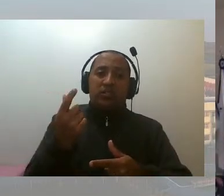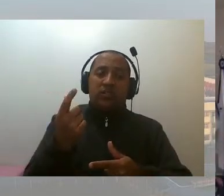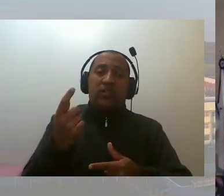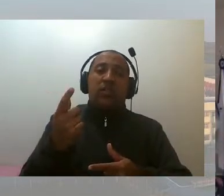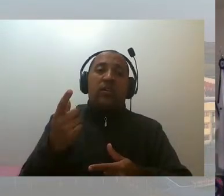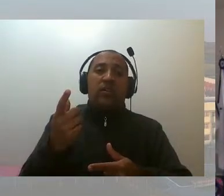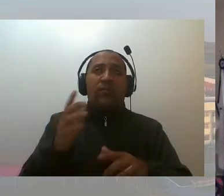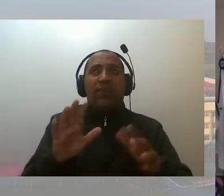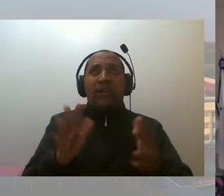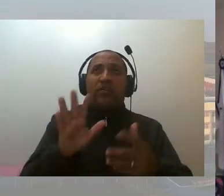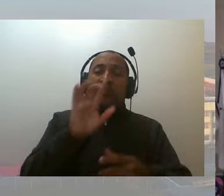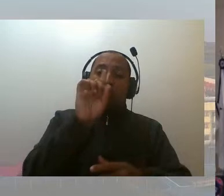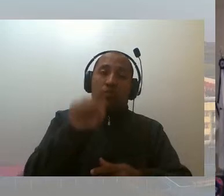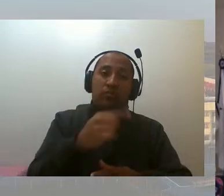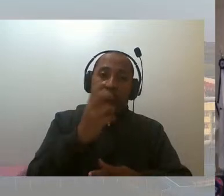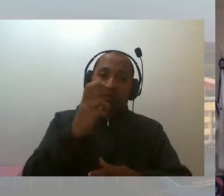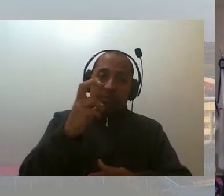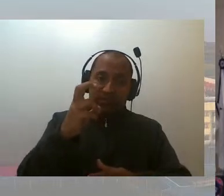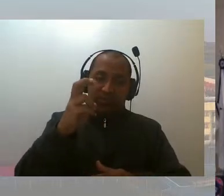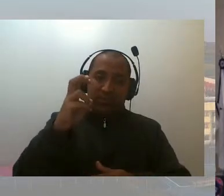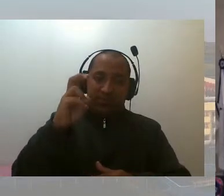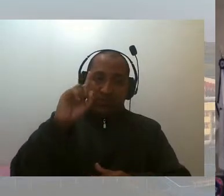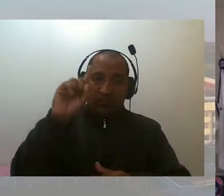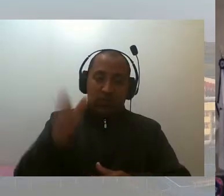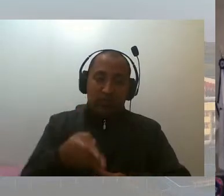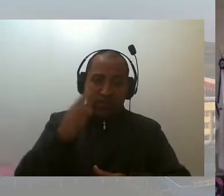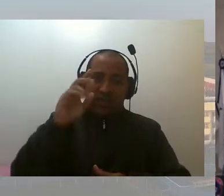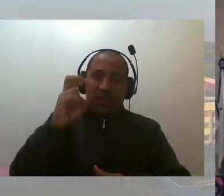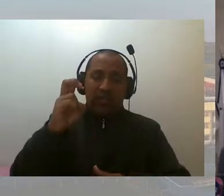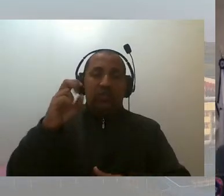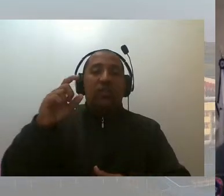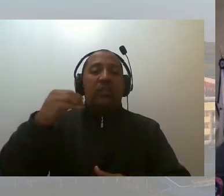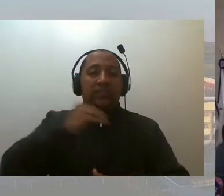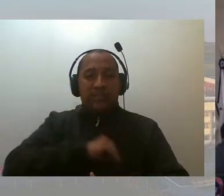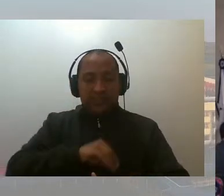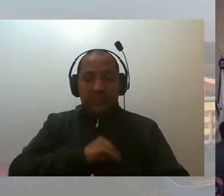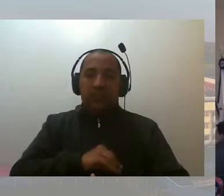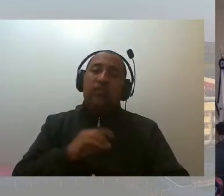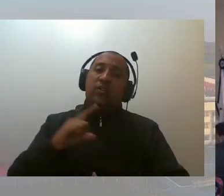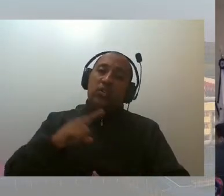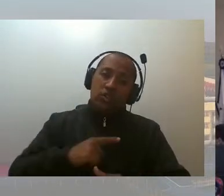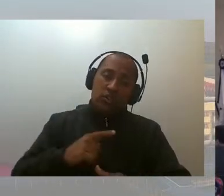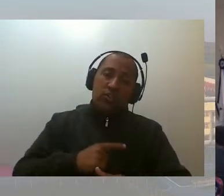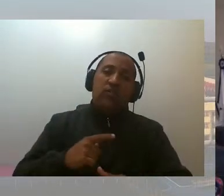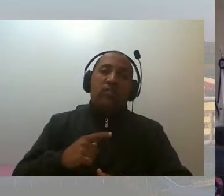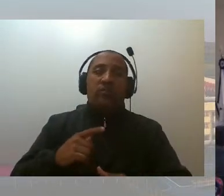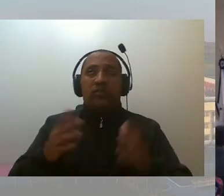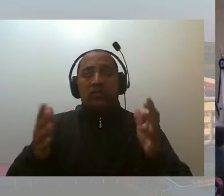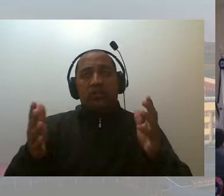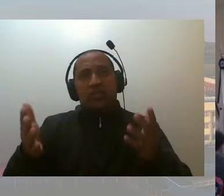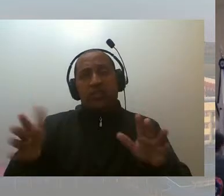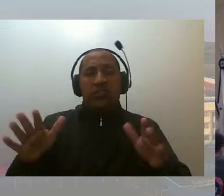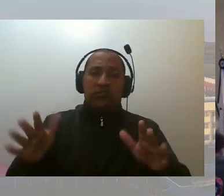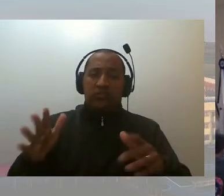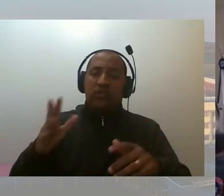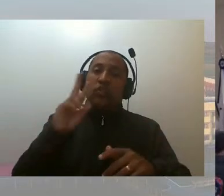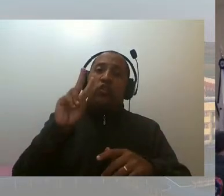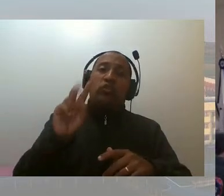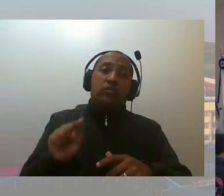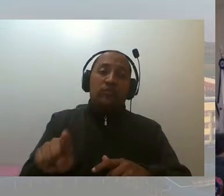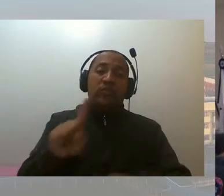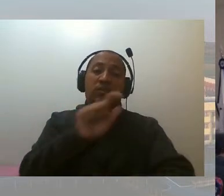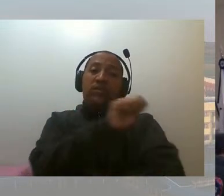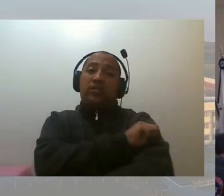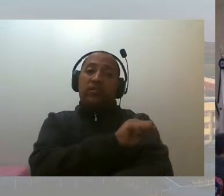de 1,5 salários mínimos. Então, nós englobamos uma faixa de mais de 2 mil alunos